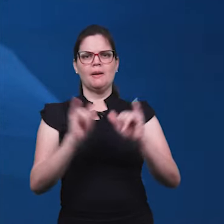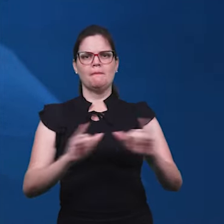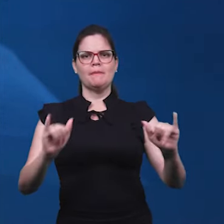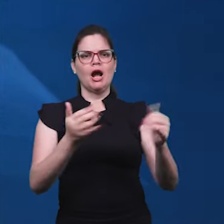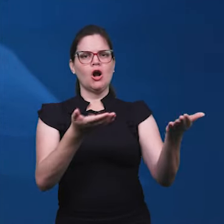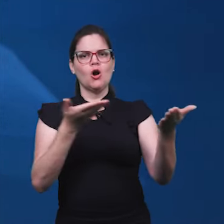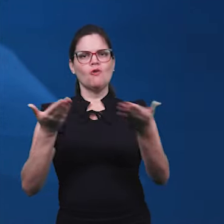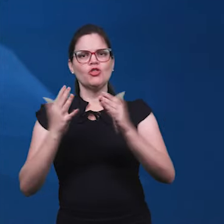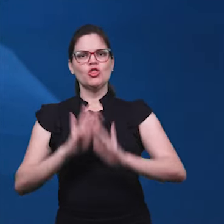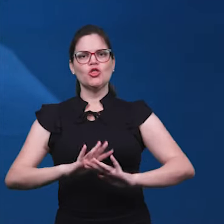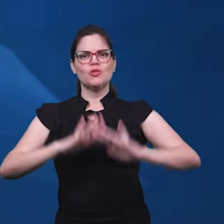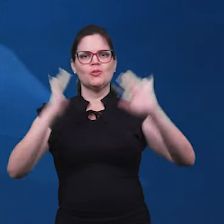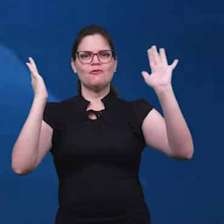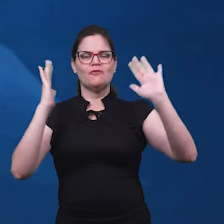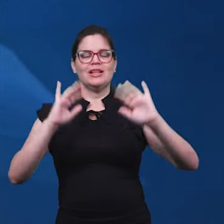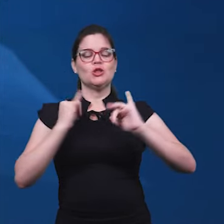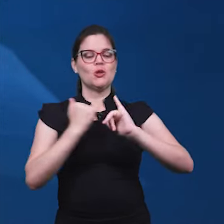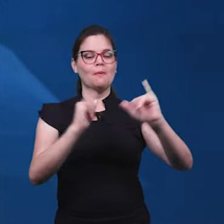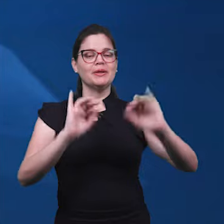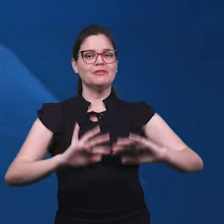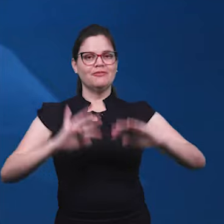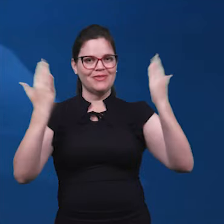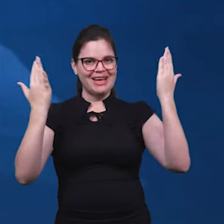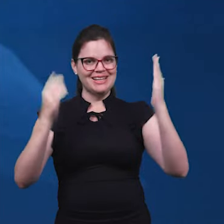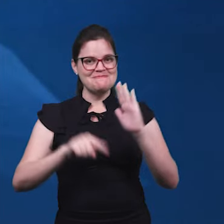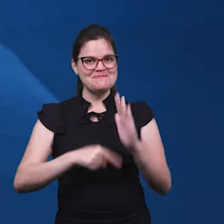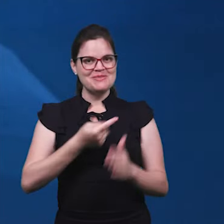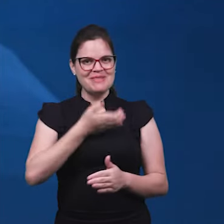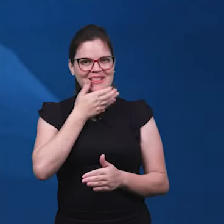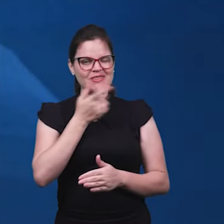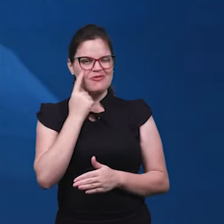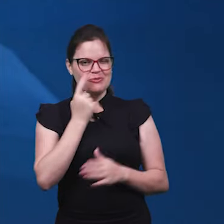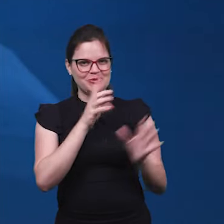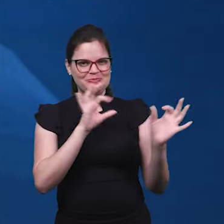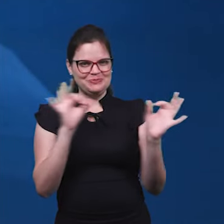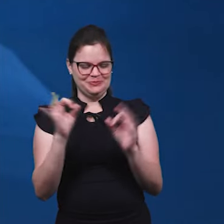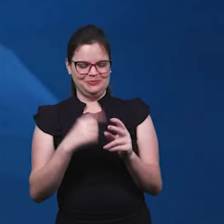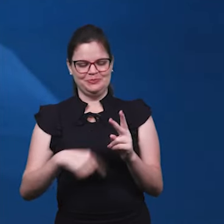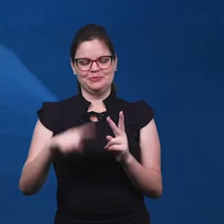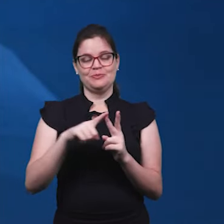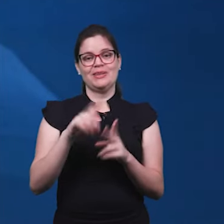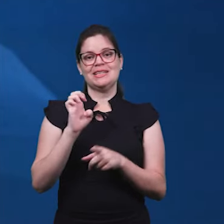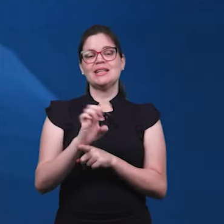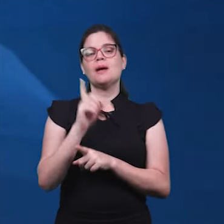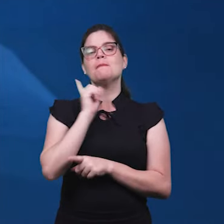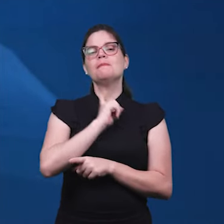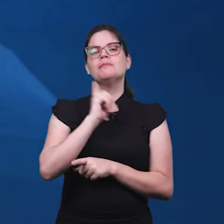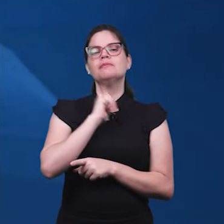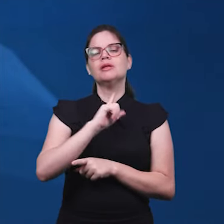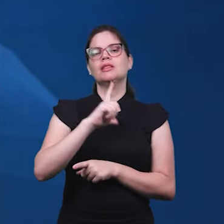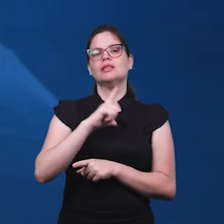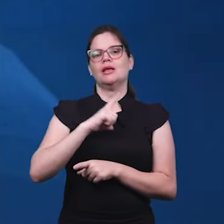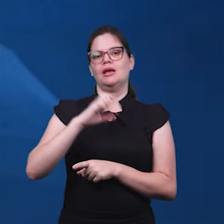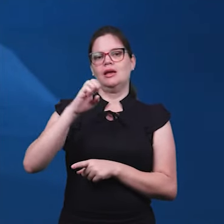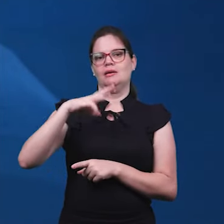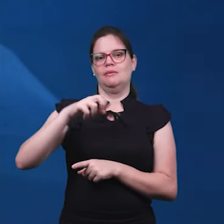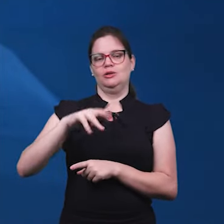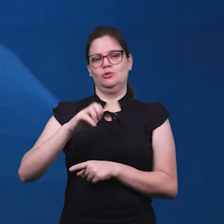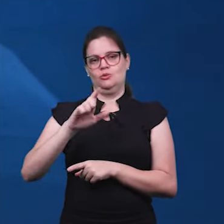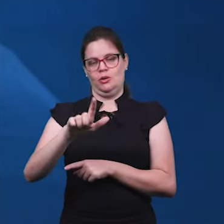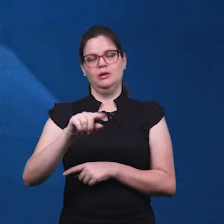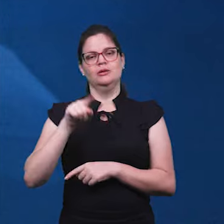aqui. E depois, no estado de Minas Gerais, nós temos o Emanuel Bastos, lá de Congonhal, no estado de Minas Gerais, e ele vai responder, então,